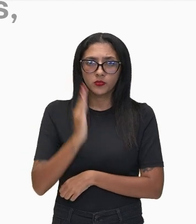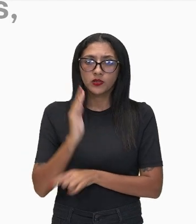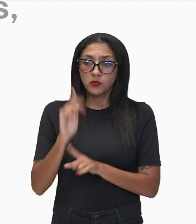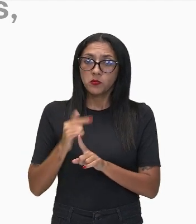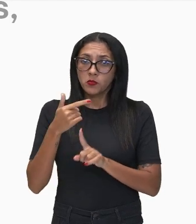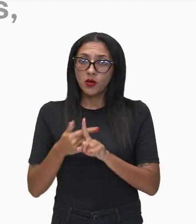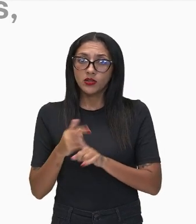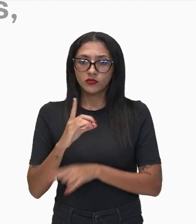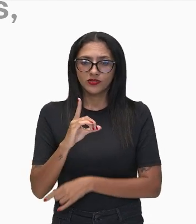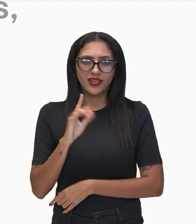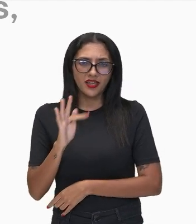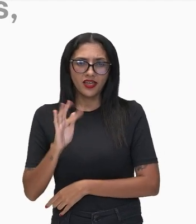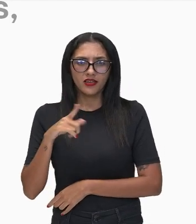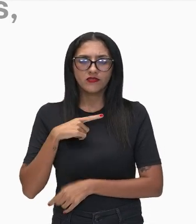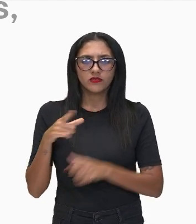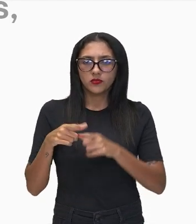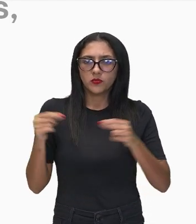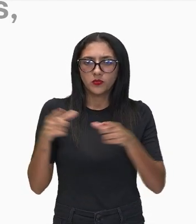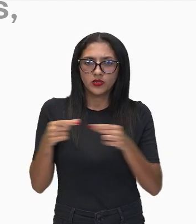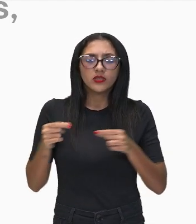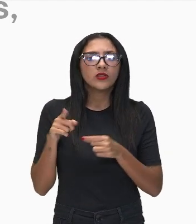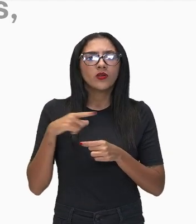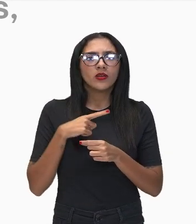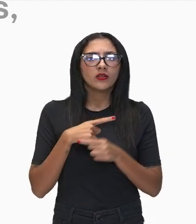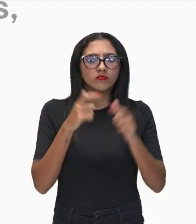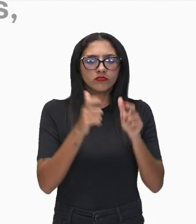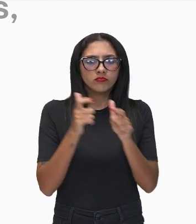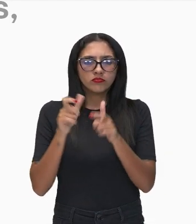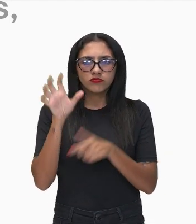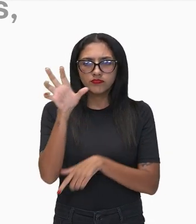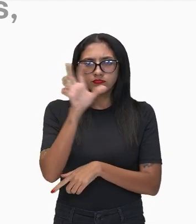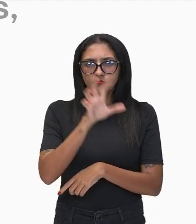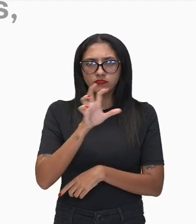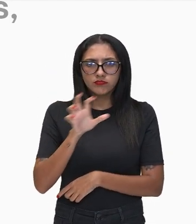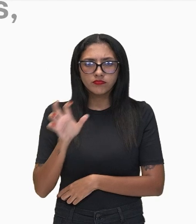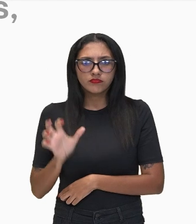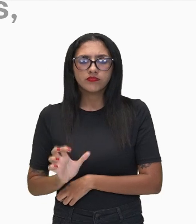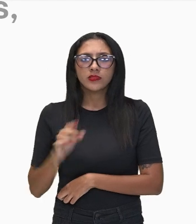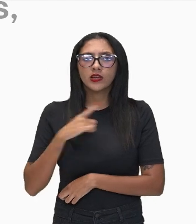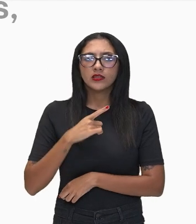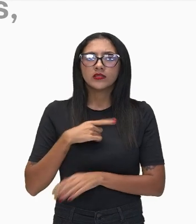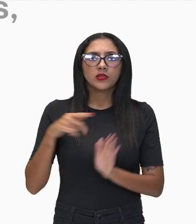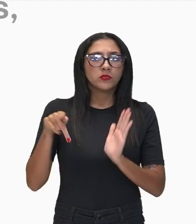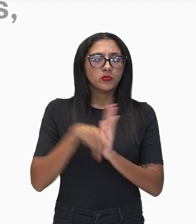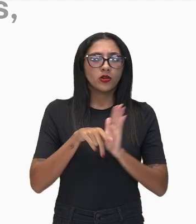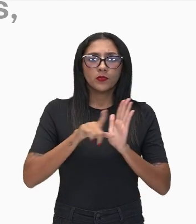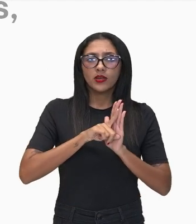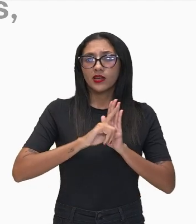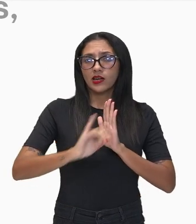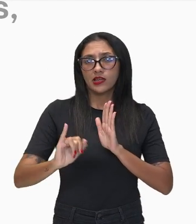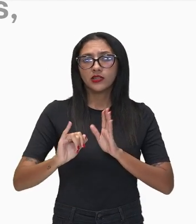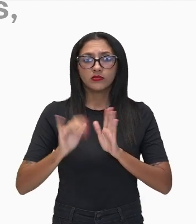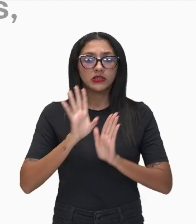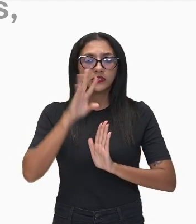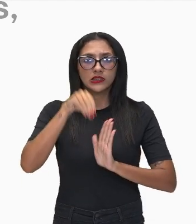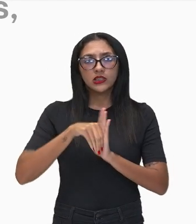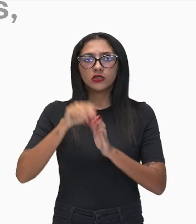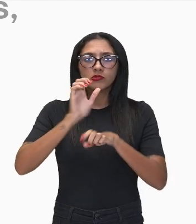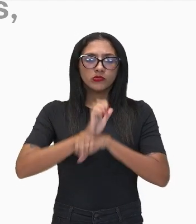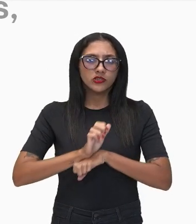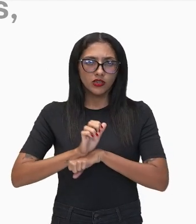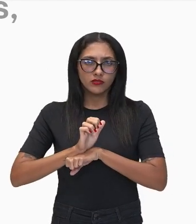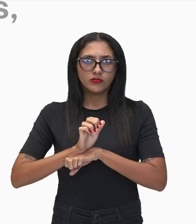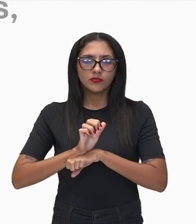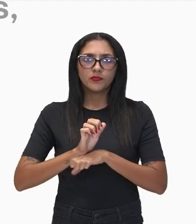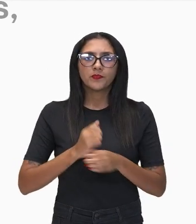né? Essas unidades federativas, elas têm as suas próprias leis estaduais, né? E aí, só